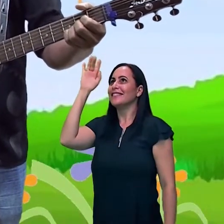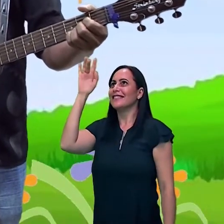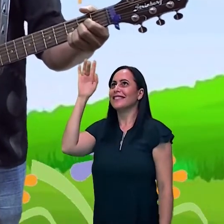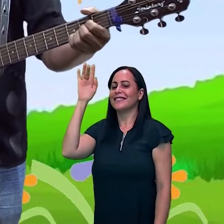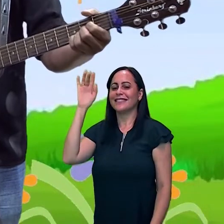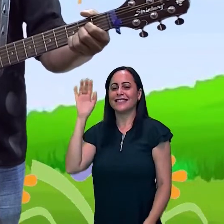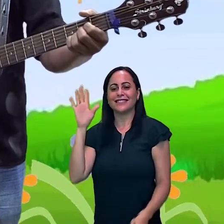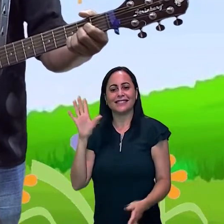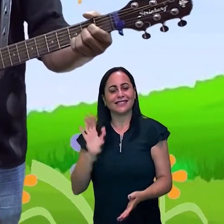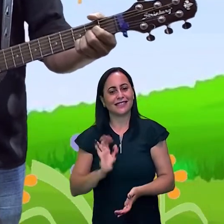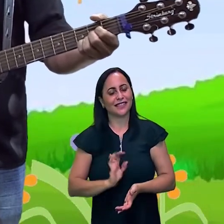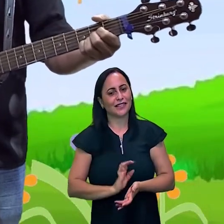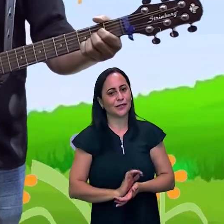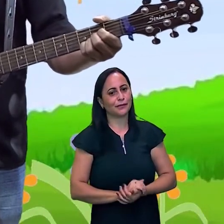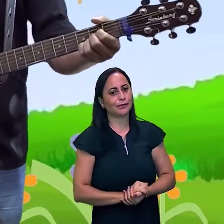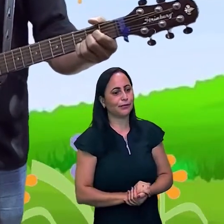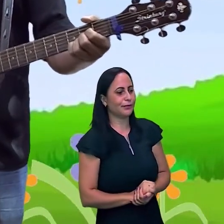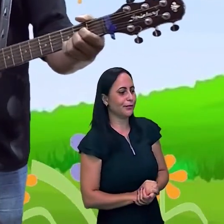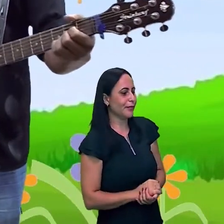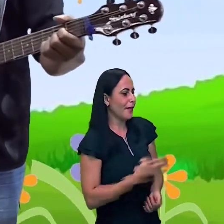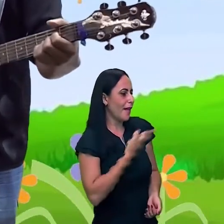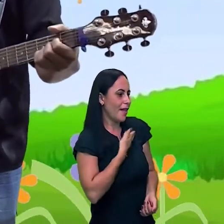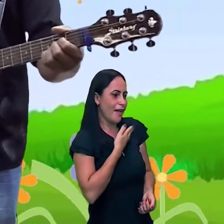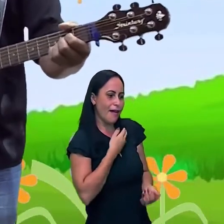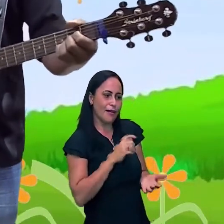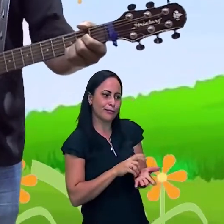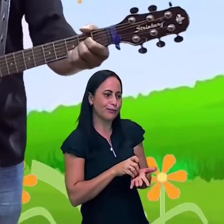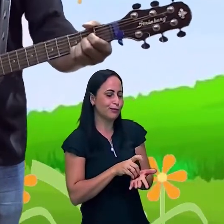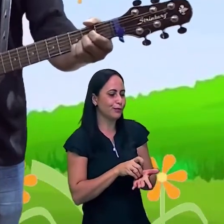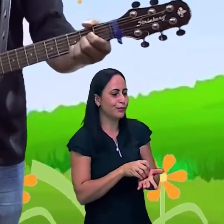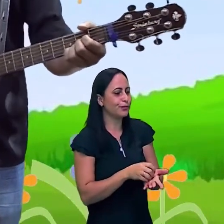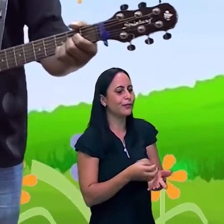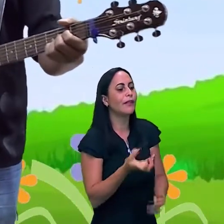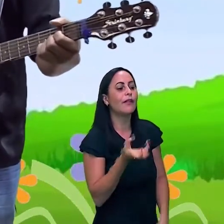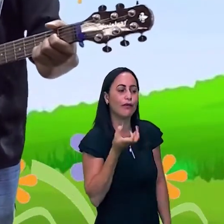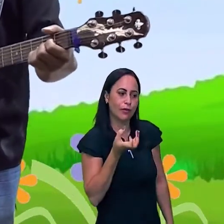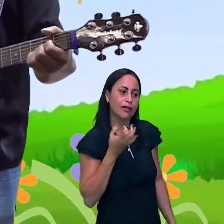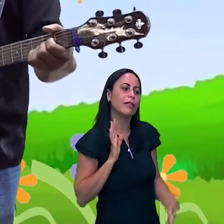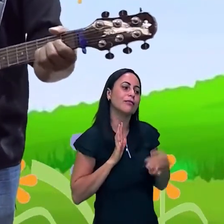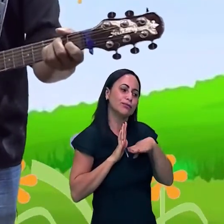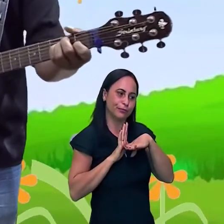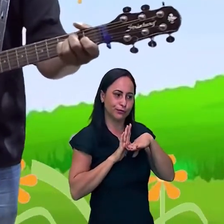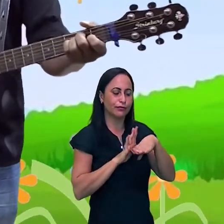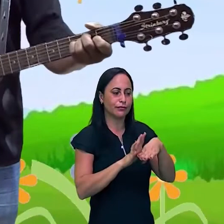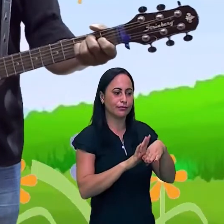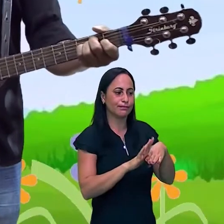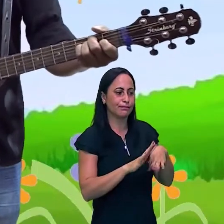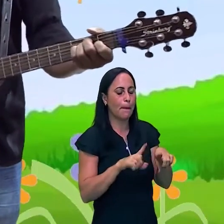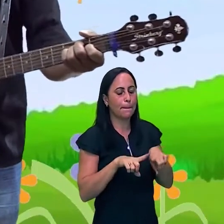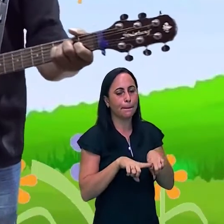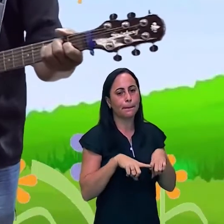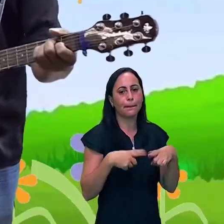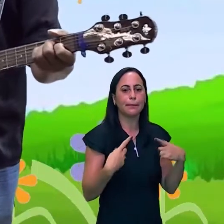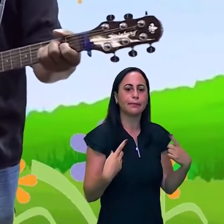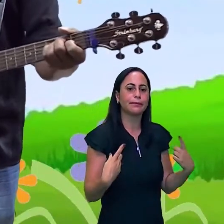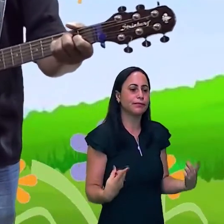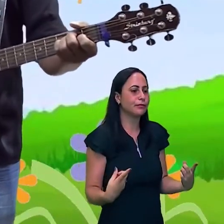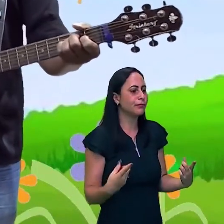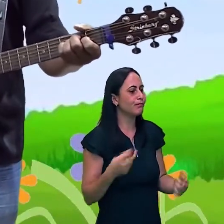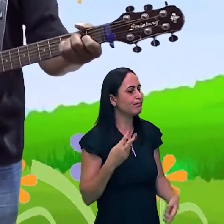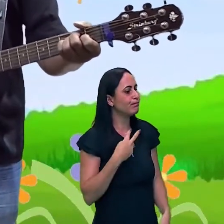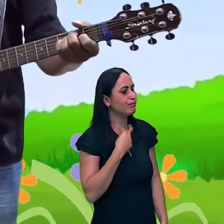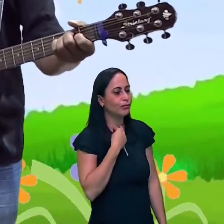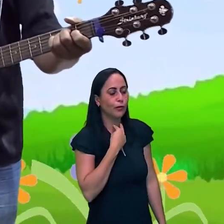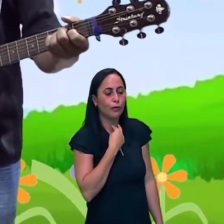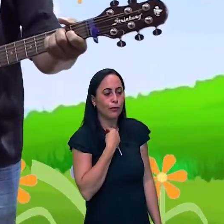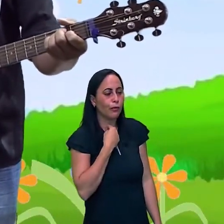tocar. Miau! Amiga lagarta, gostaria de ajudar, mas